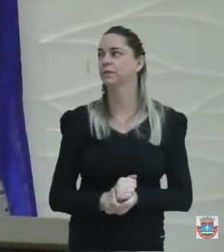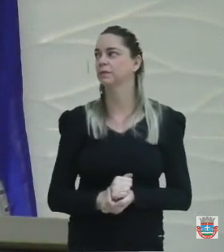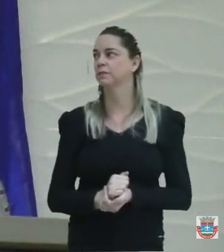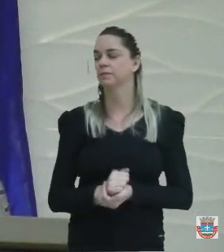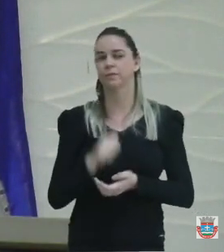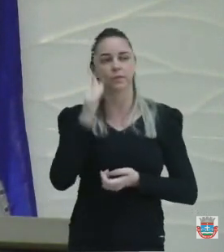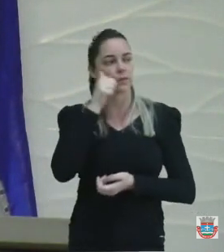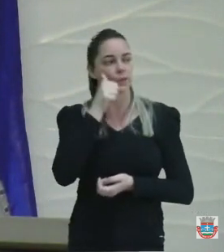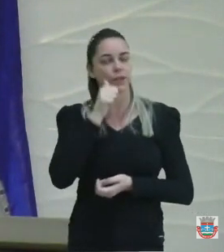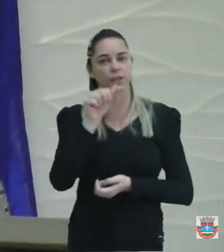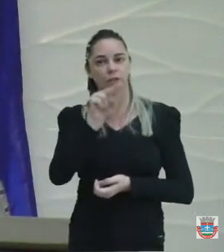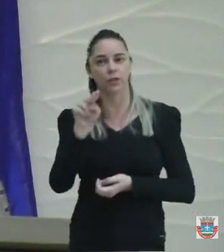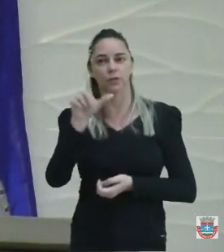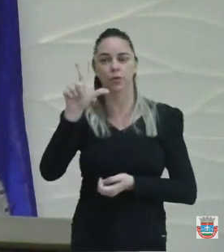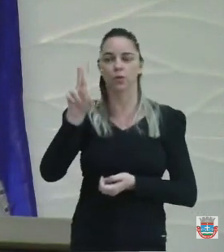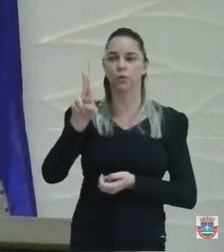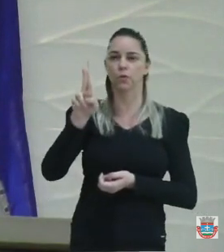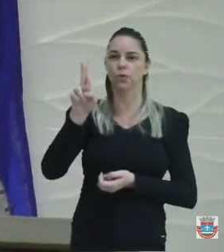Nilzinha,